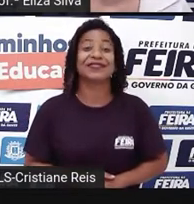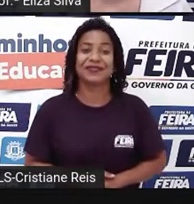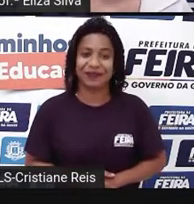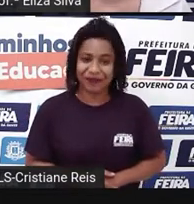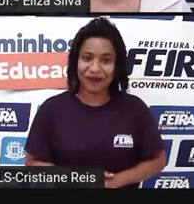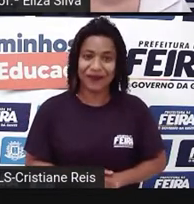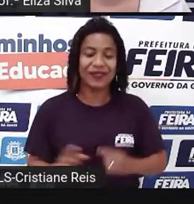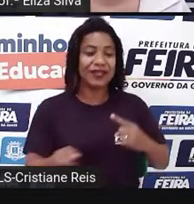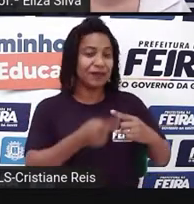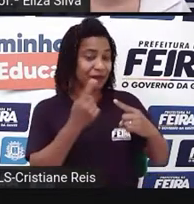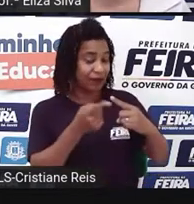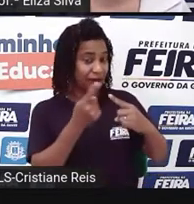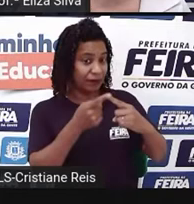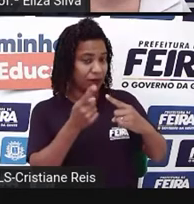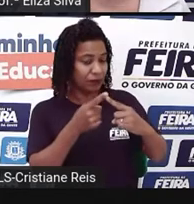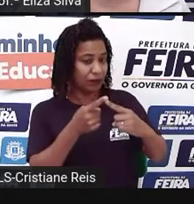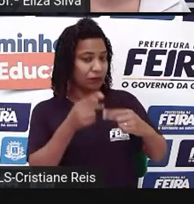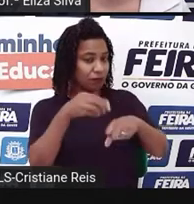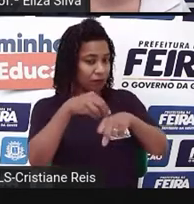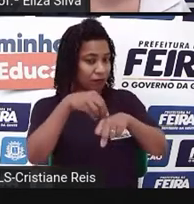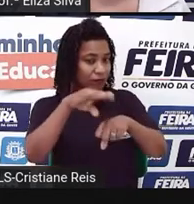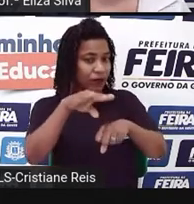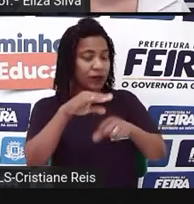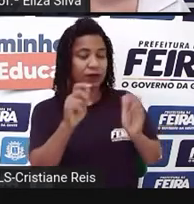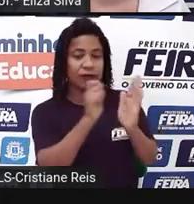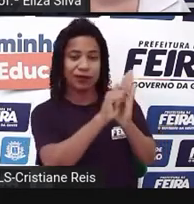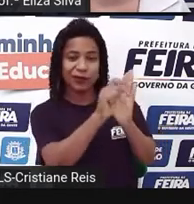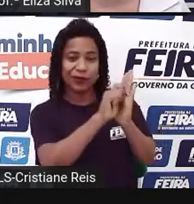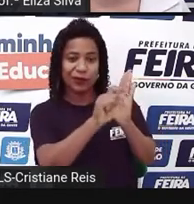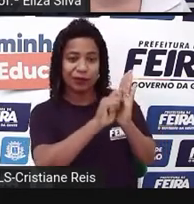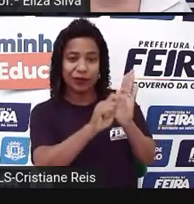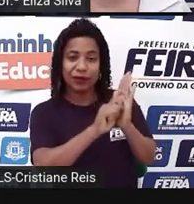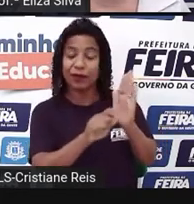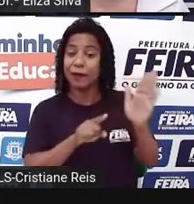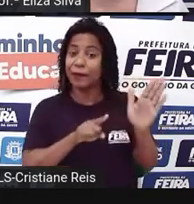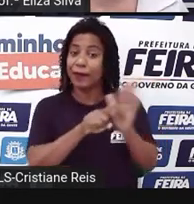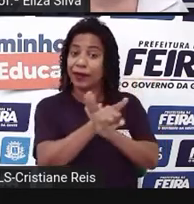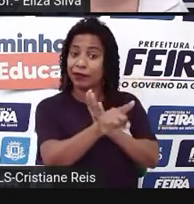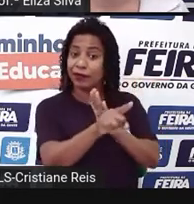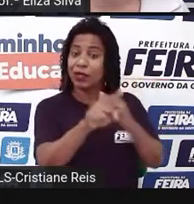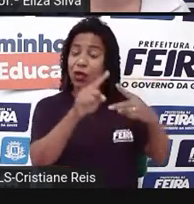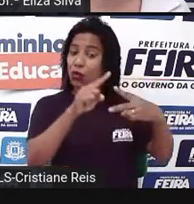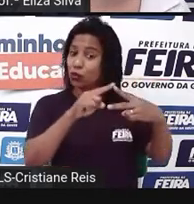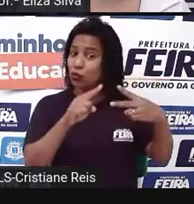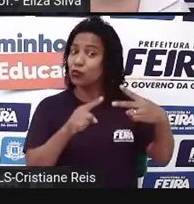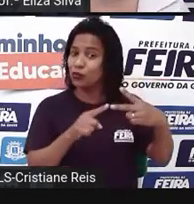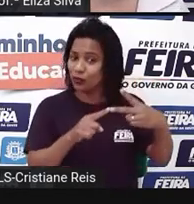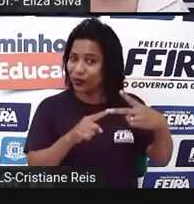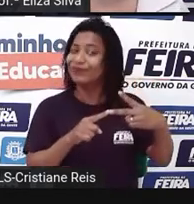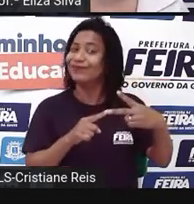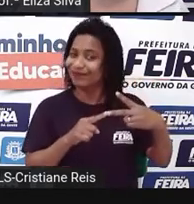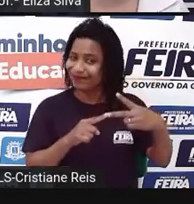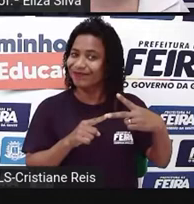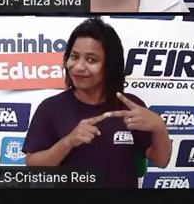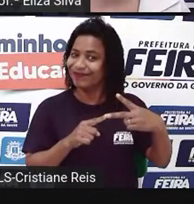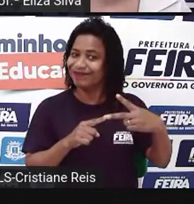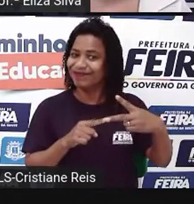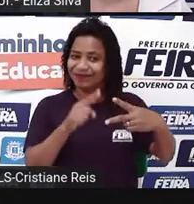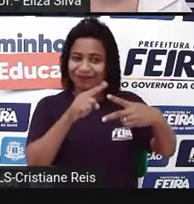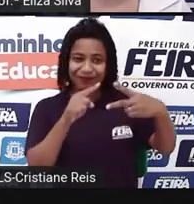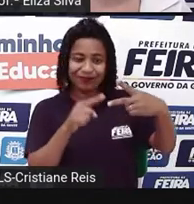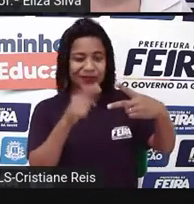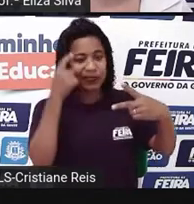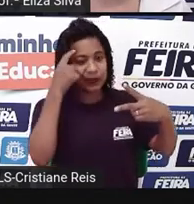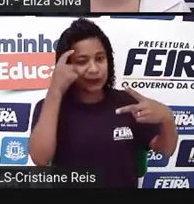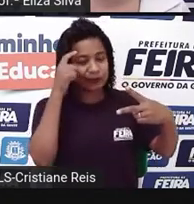Primeiro, anotem aí no seu caderno de inglês a pergunta, ou melhor, as perguntas, né? Porque hoje nós temos duas,